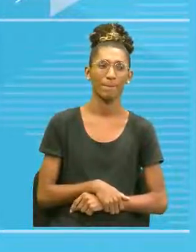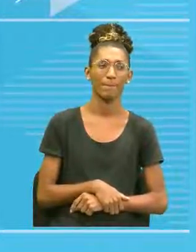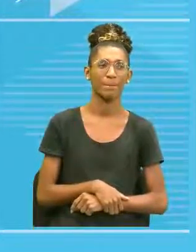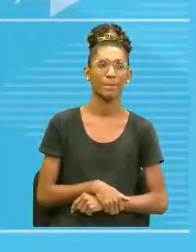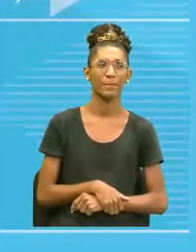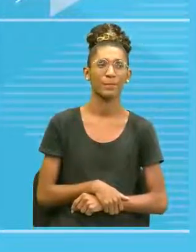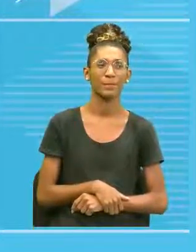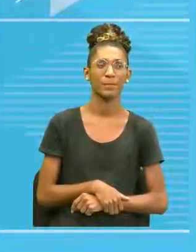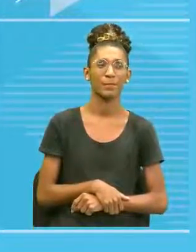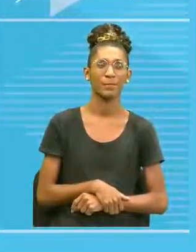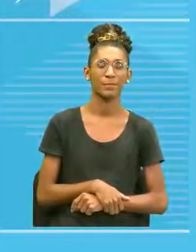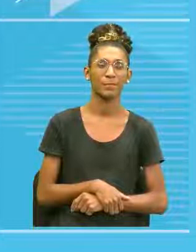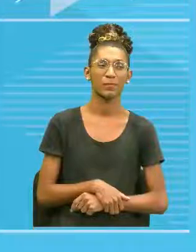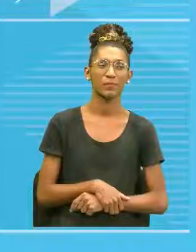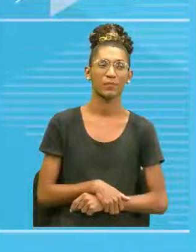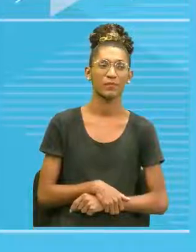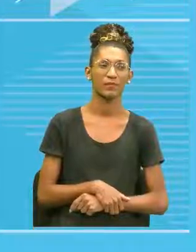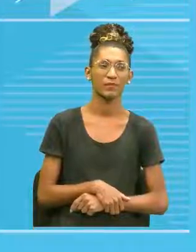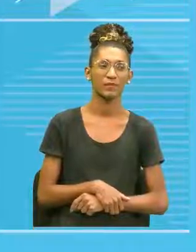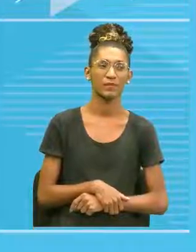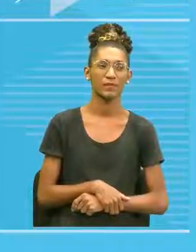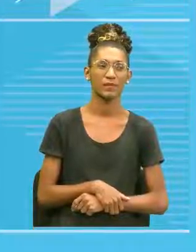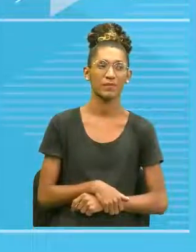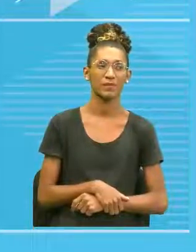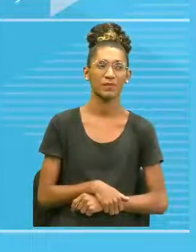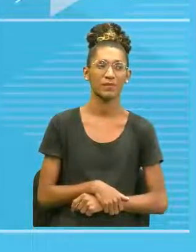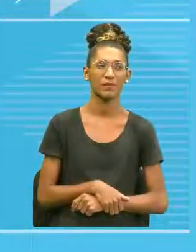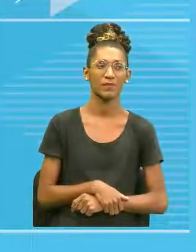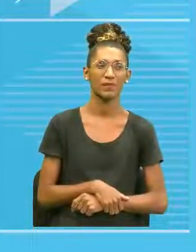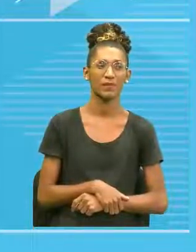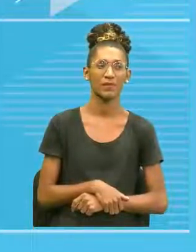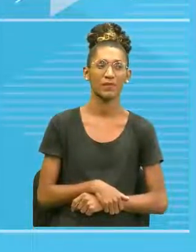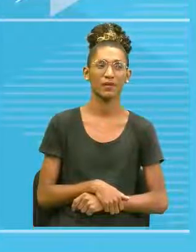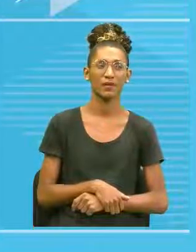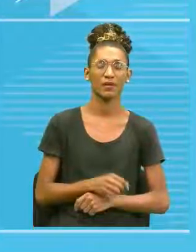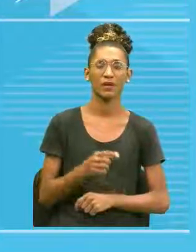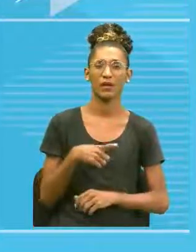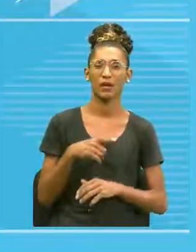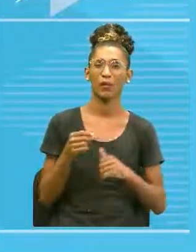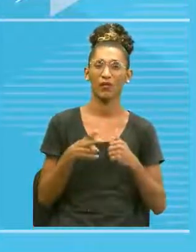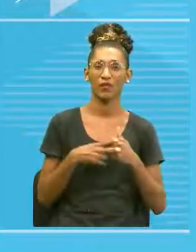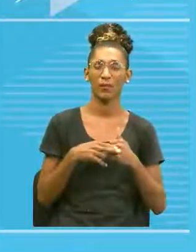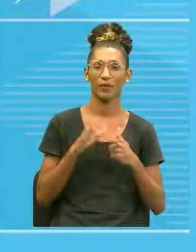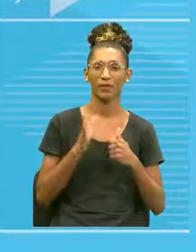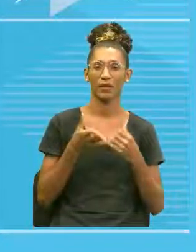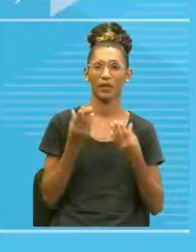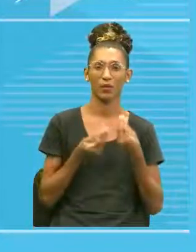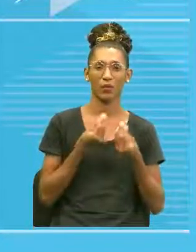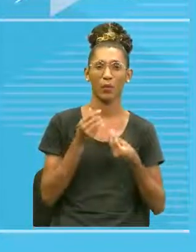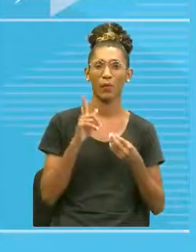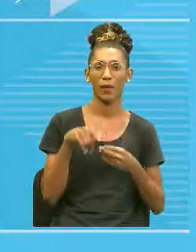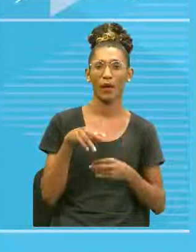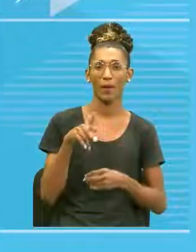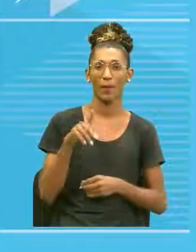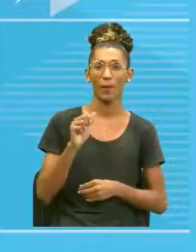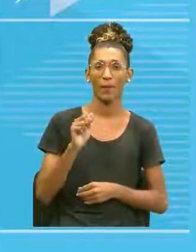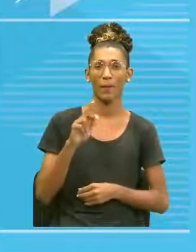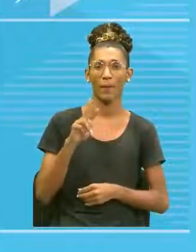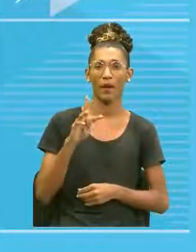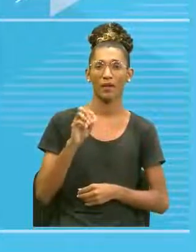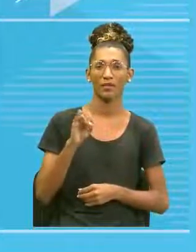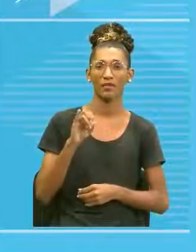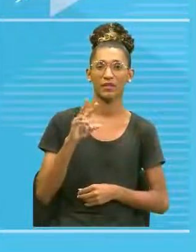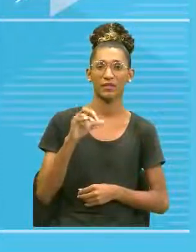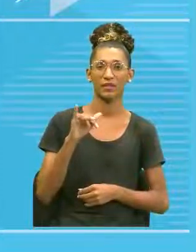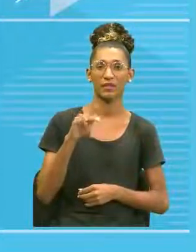havíamos e tio e tio aqui esse verbo que eu parei aqui ó ele é um particípio do verbo